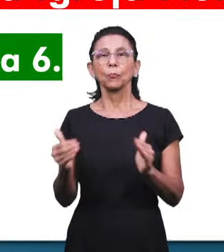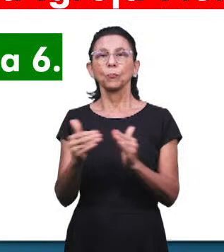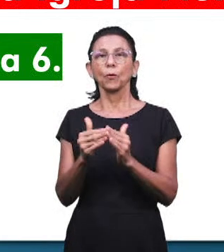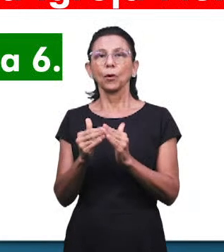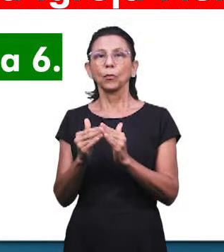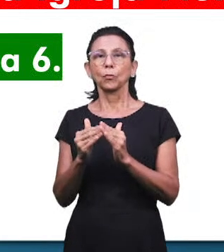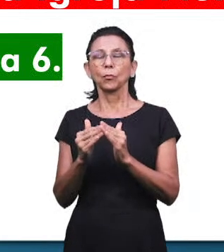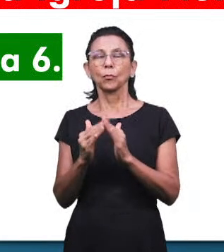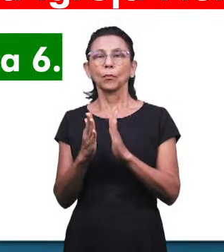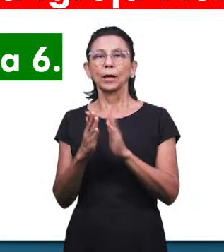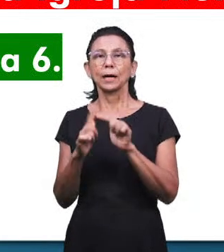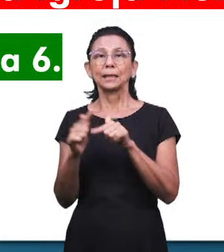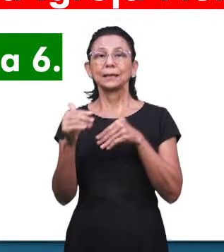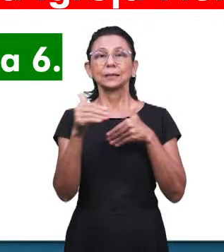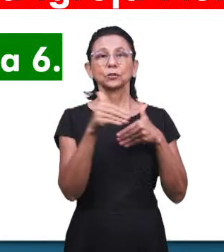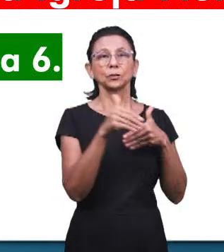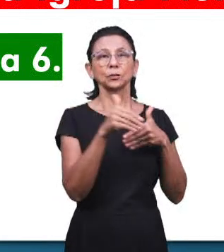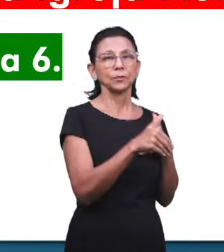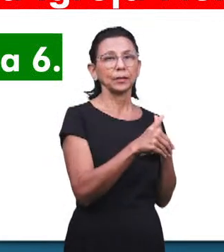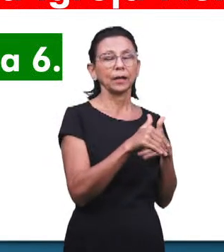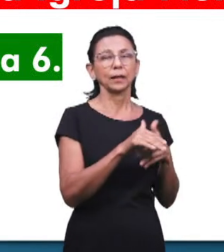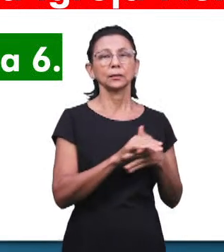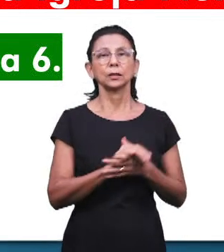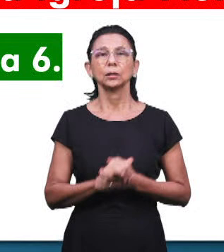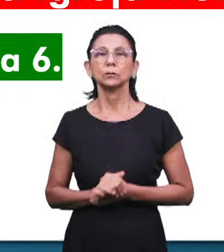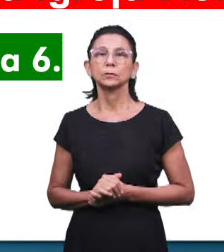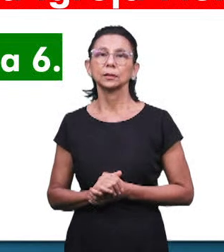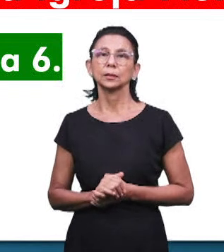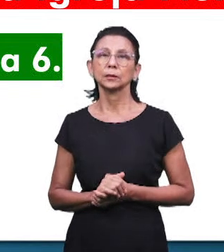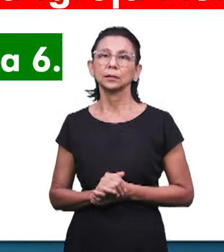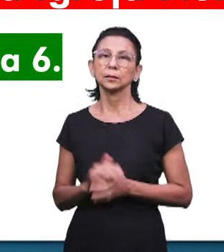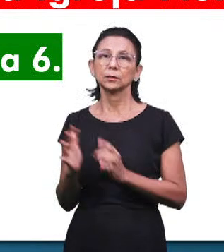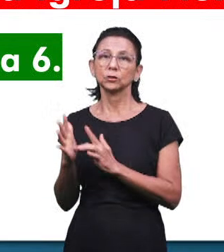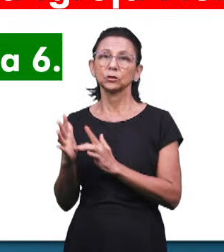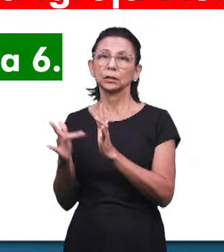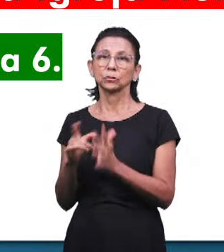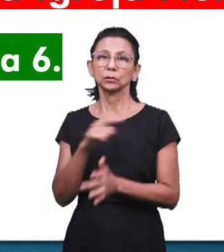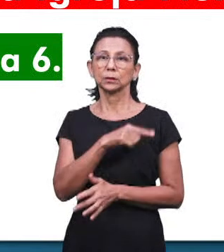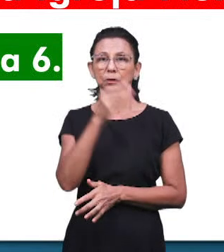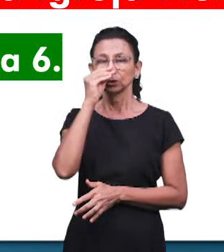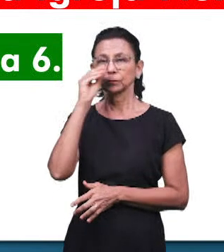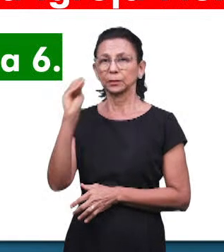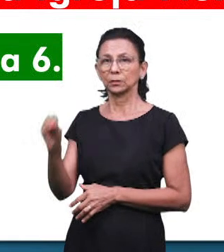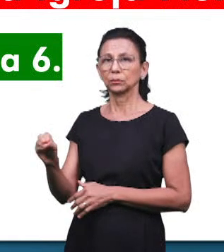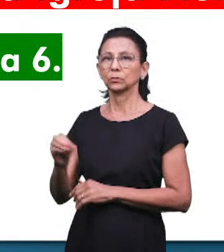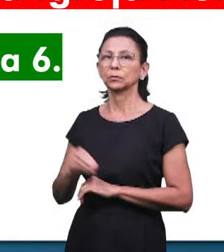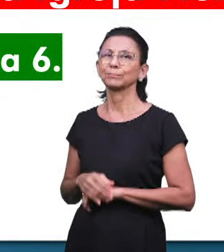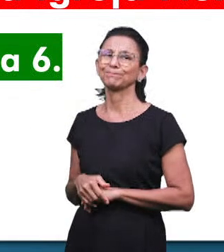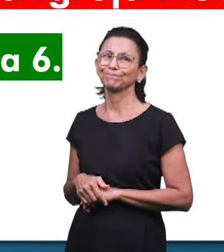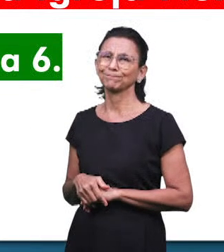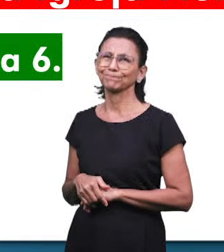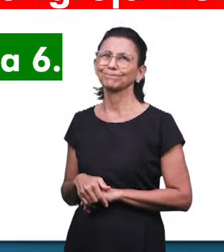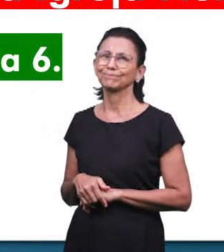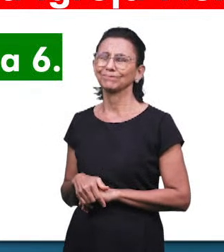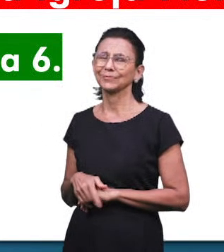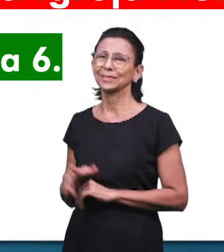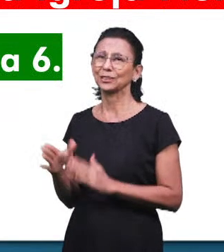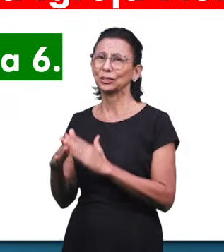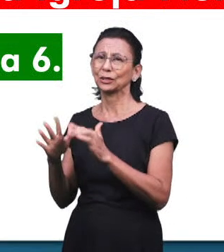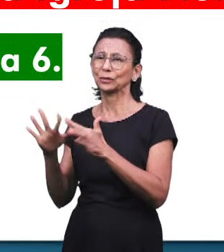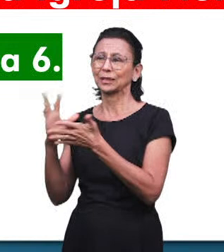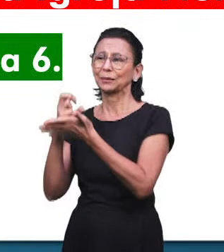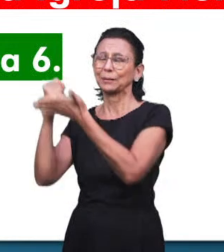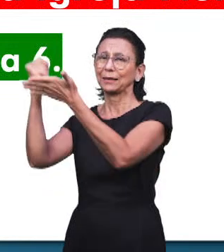igreja infiel que descreve Jesus, que o mundo rejeitou quando ele já tiver arrebatado a